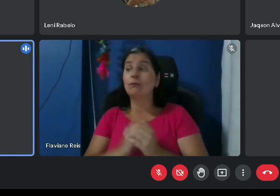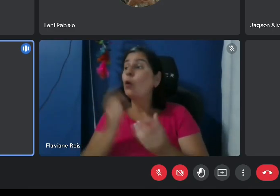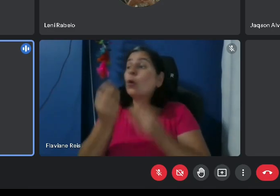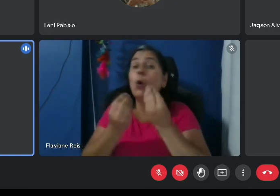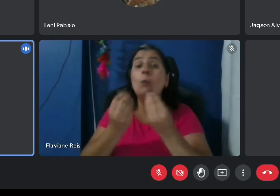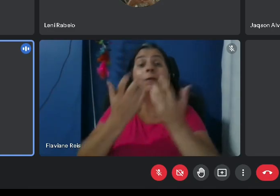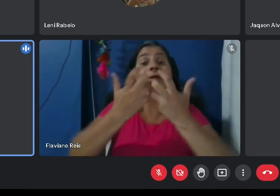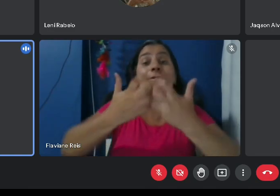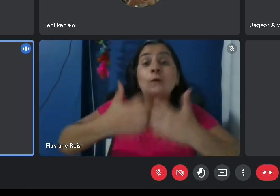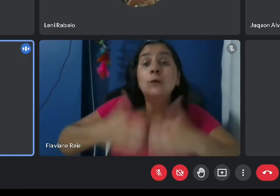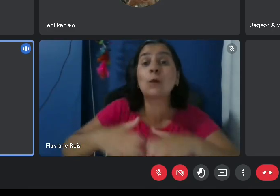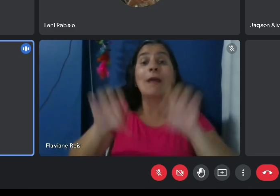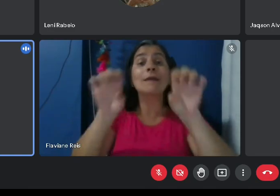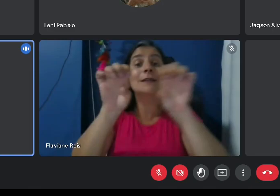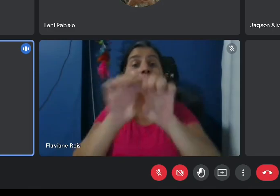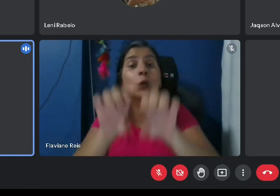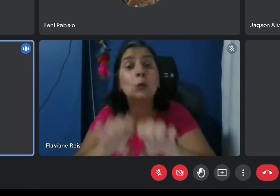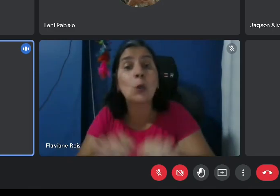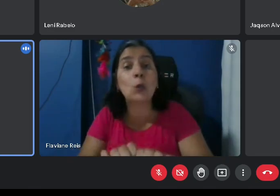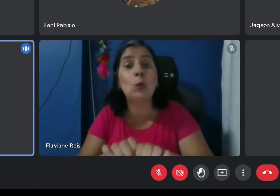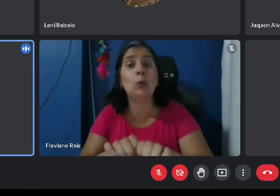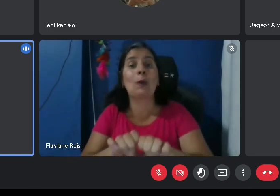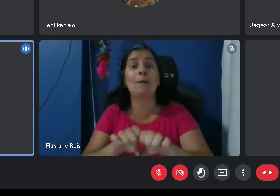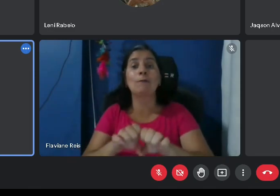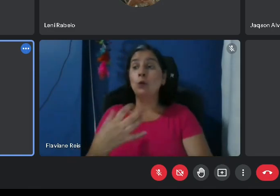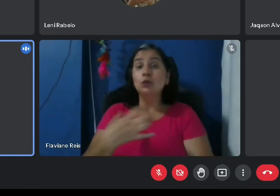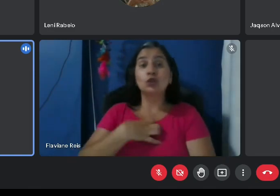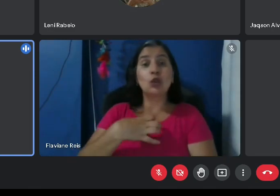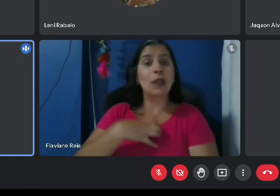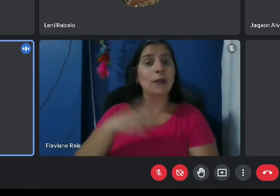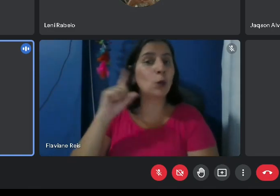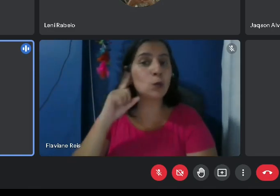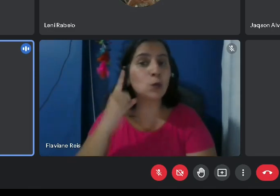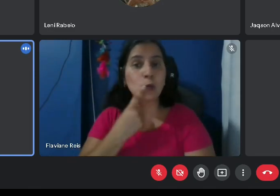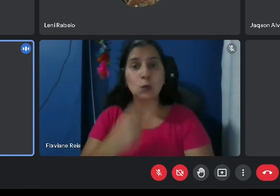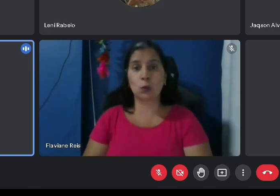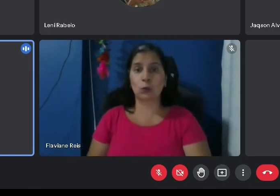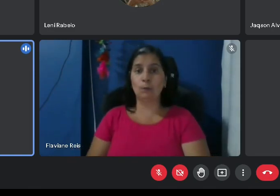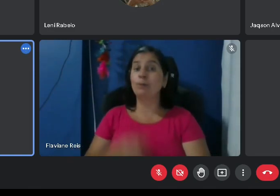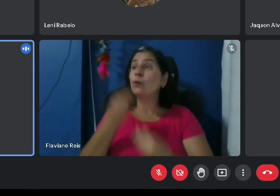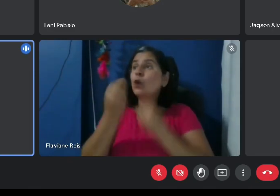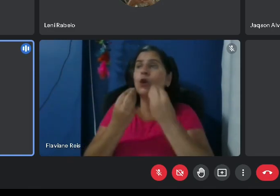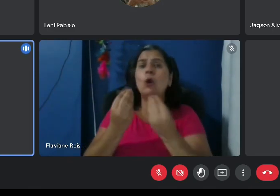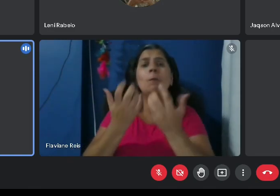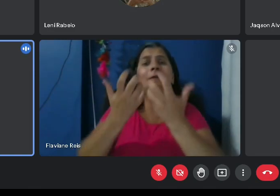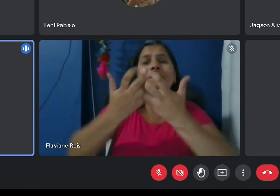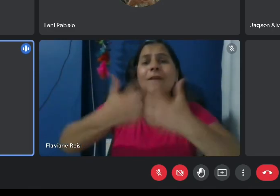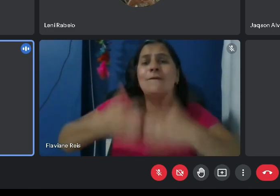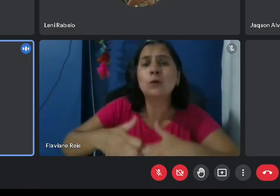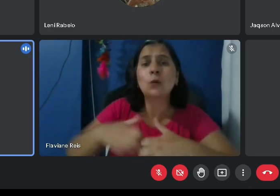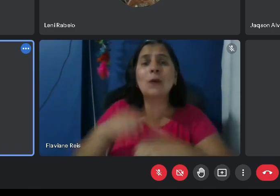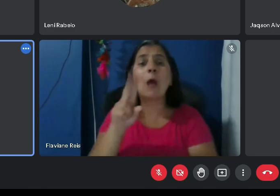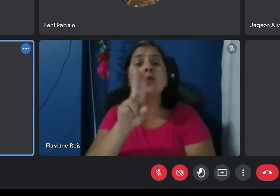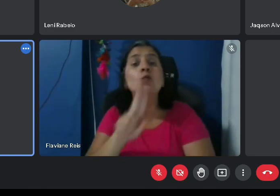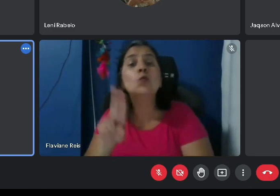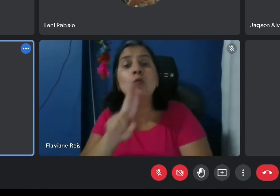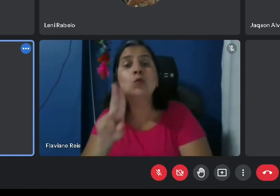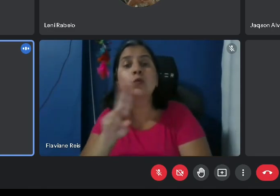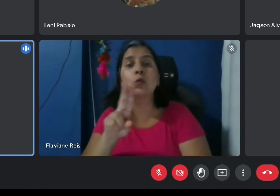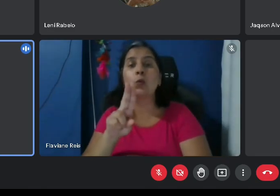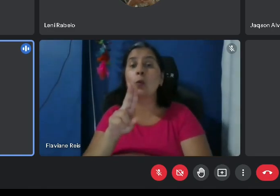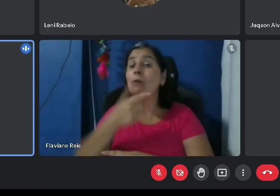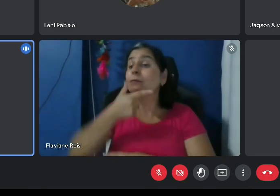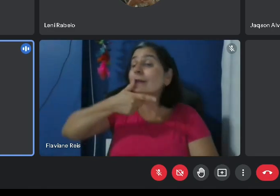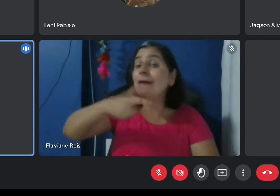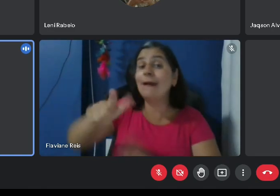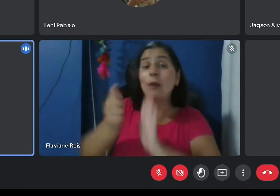que não esteja dialogando com a política adequada a ele? Como nós faremos essas estruturas? Como esse surdo se sentirá?